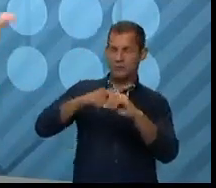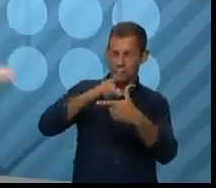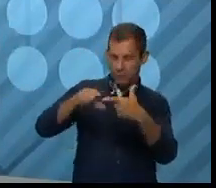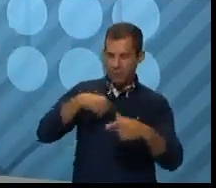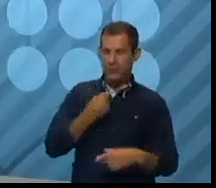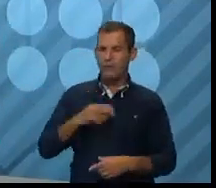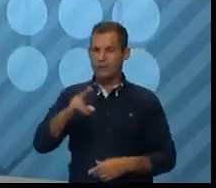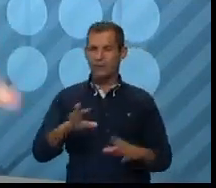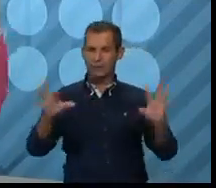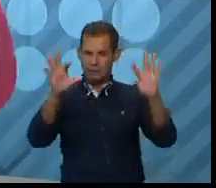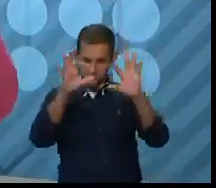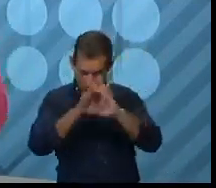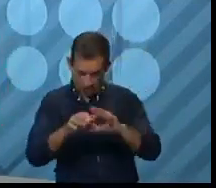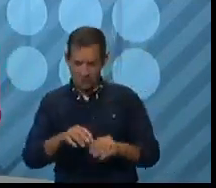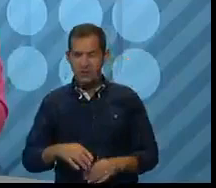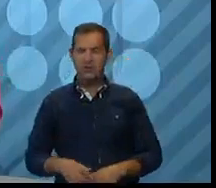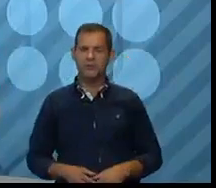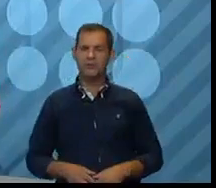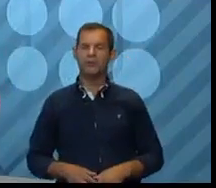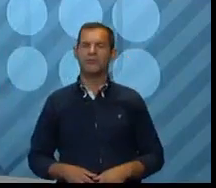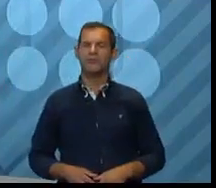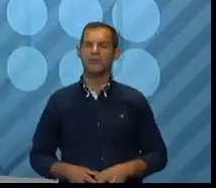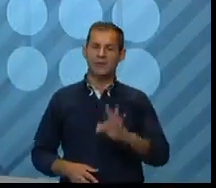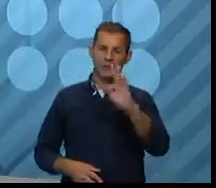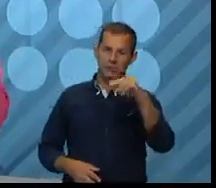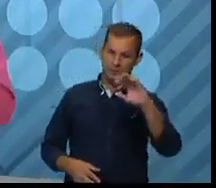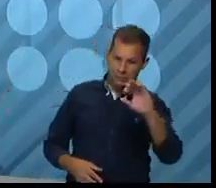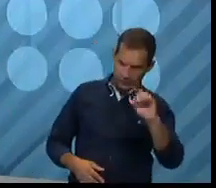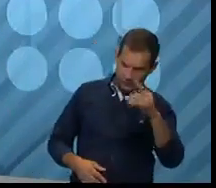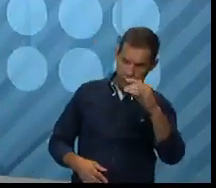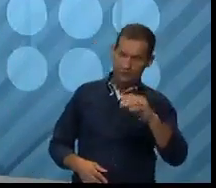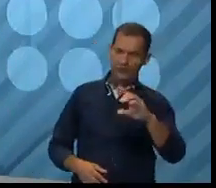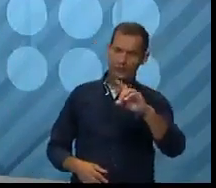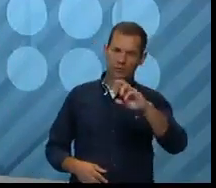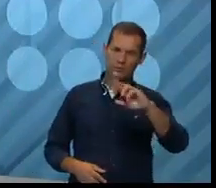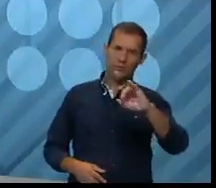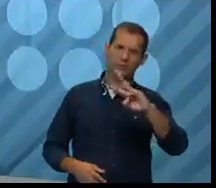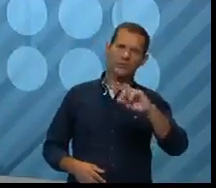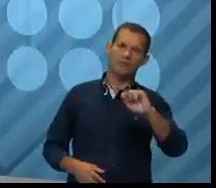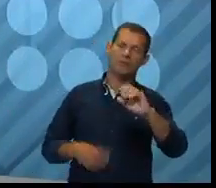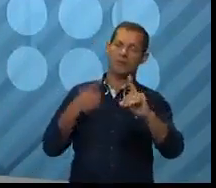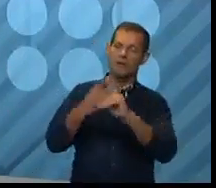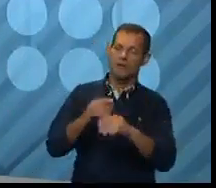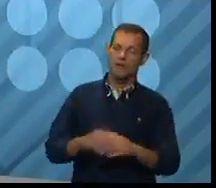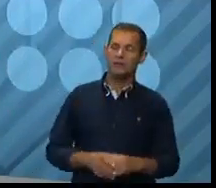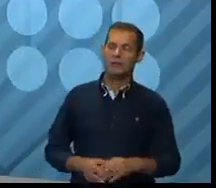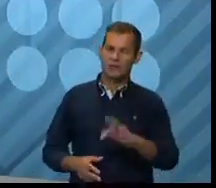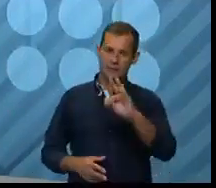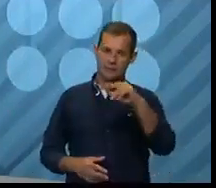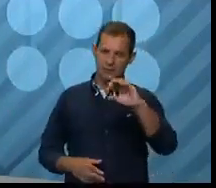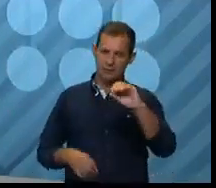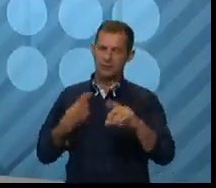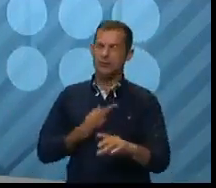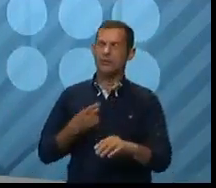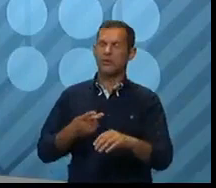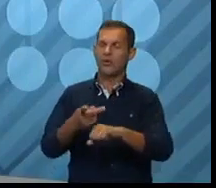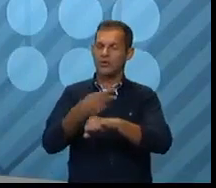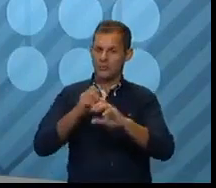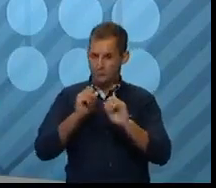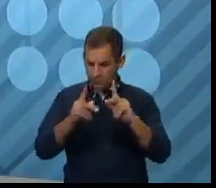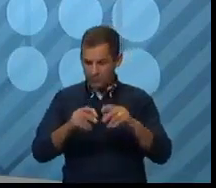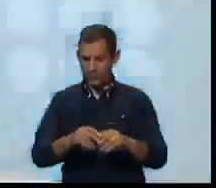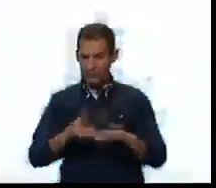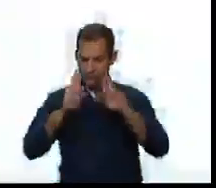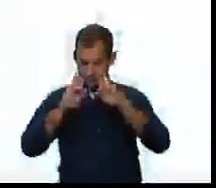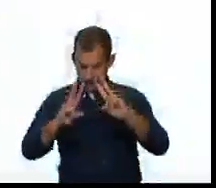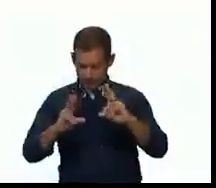as integrais. A gente integra a função derivada, encontrando assim a função que nós estamos procurando.